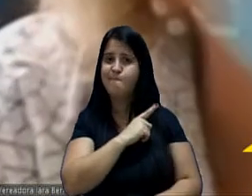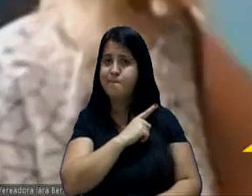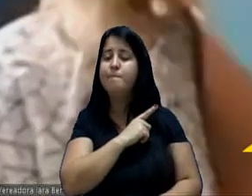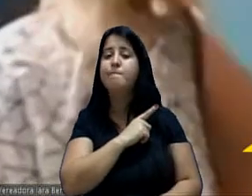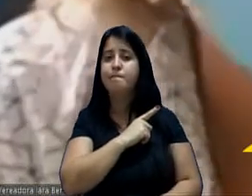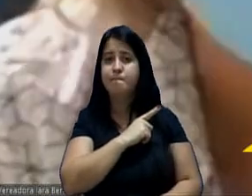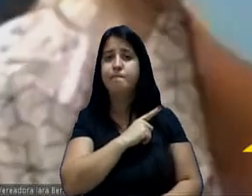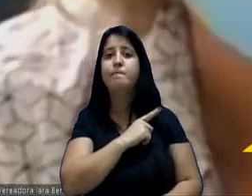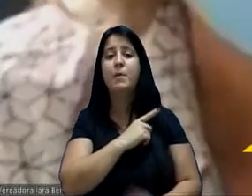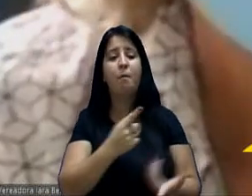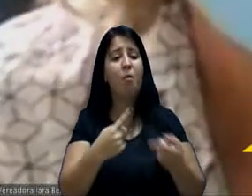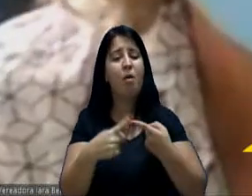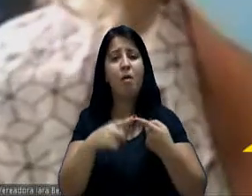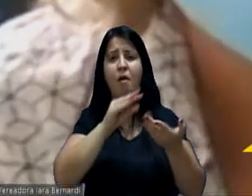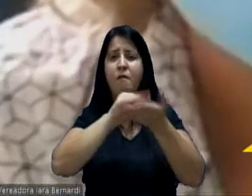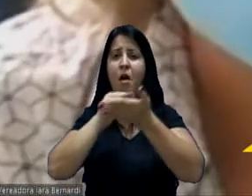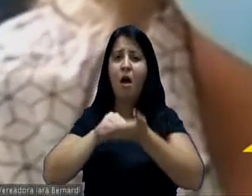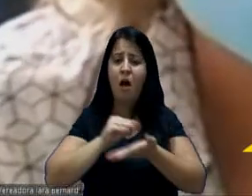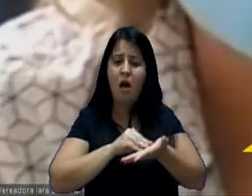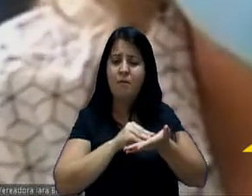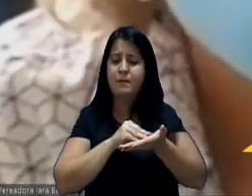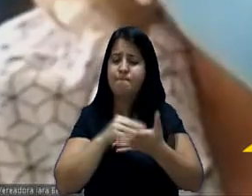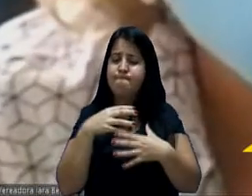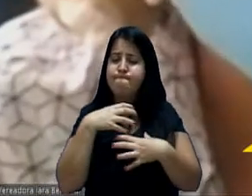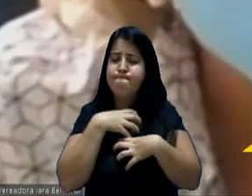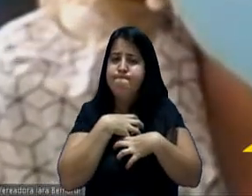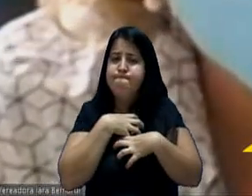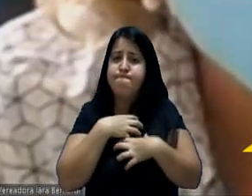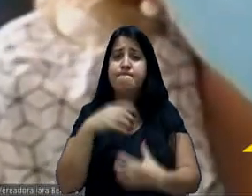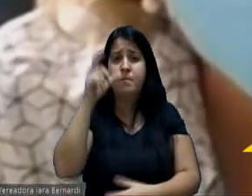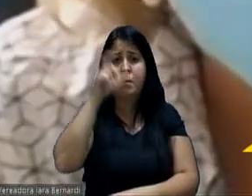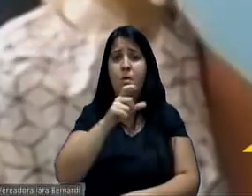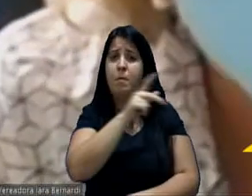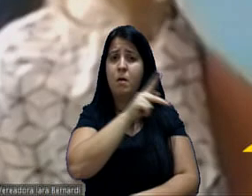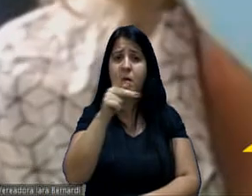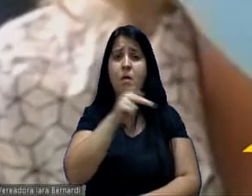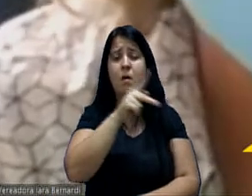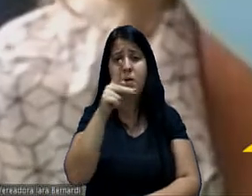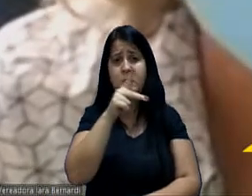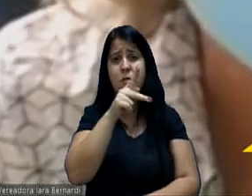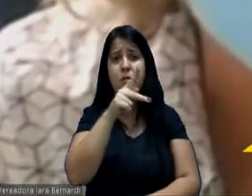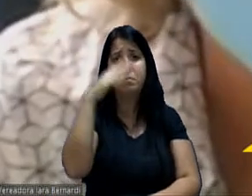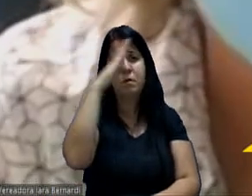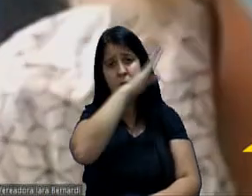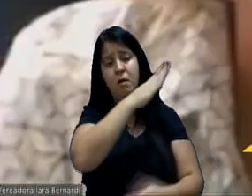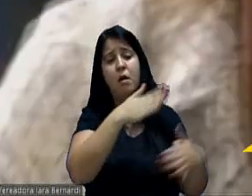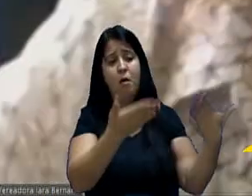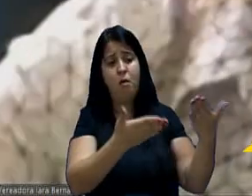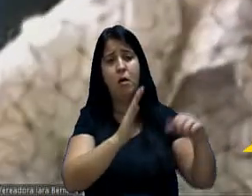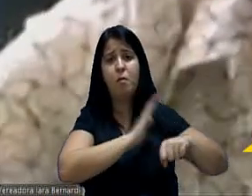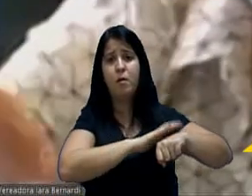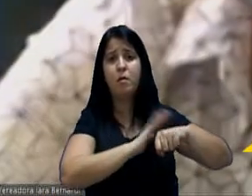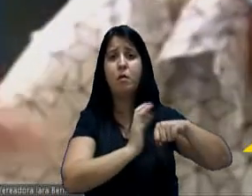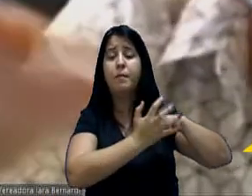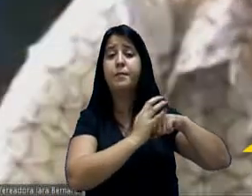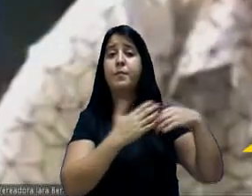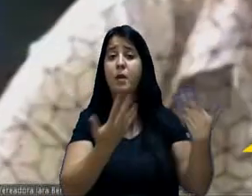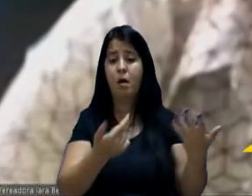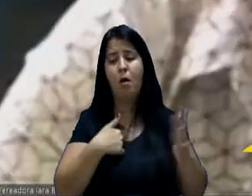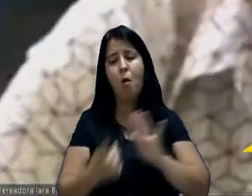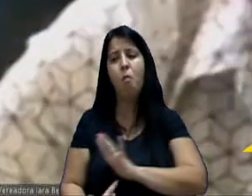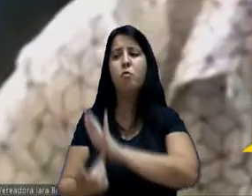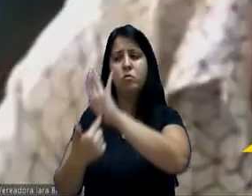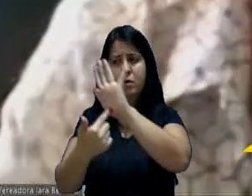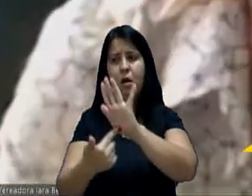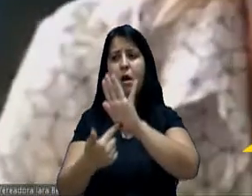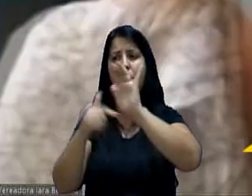total falta de sensibilidade do presidente da República com relação ao coronavírus. Então, isso, eu mostrei uma manchete outro